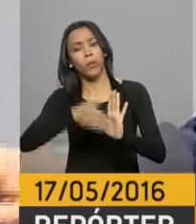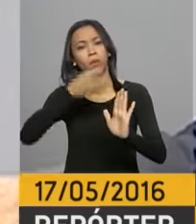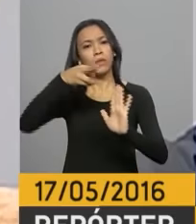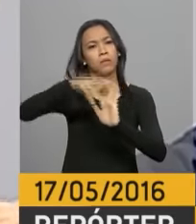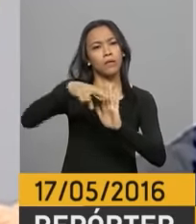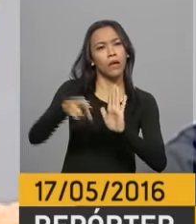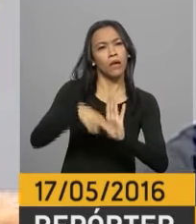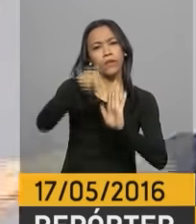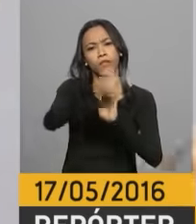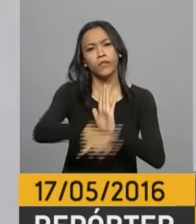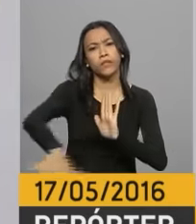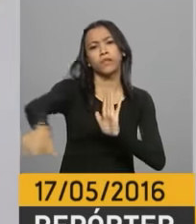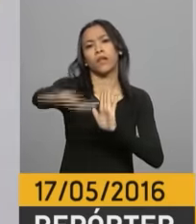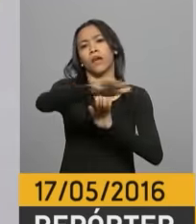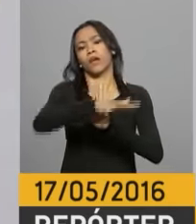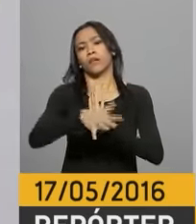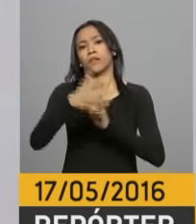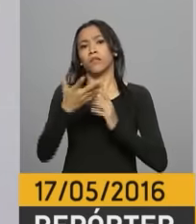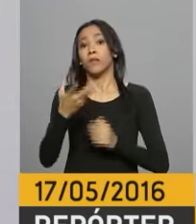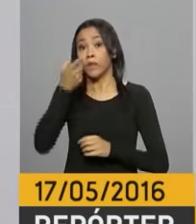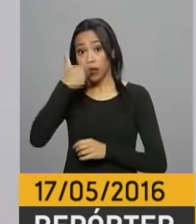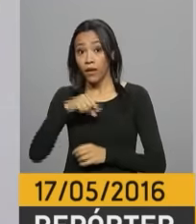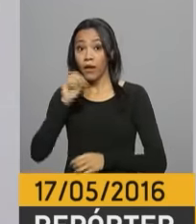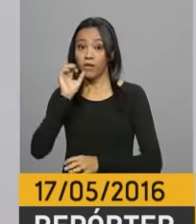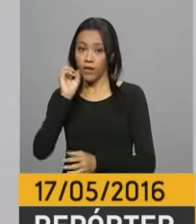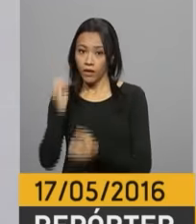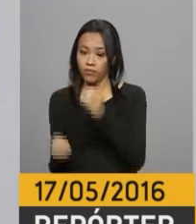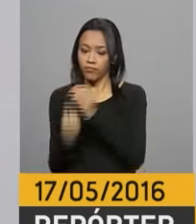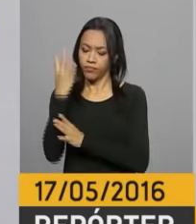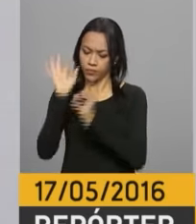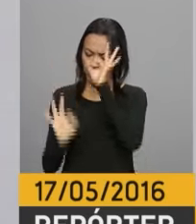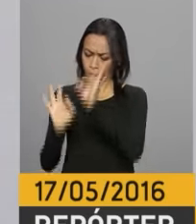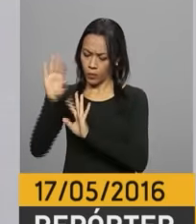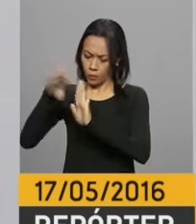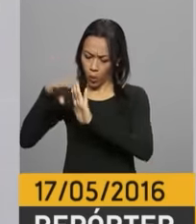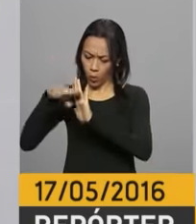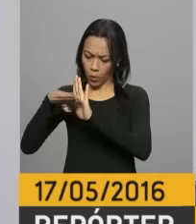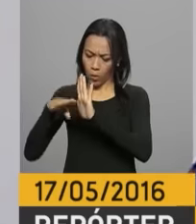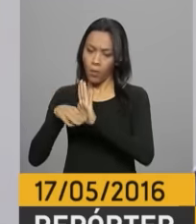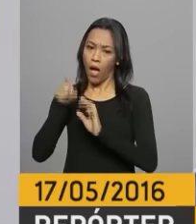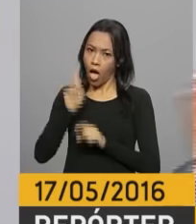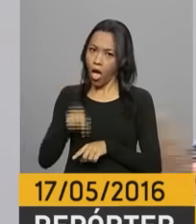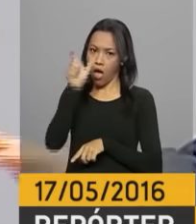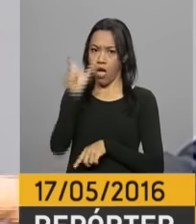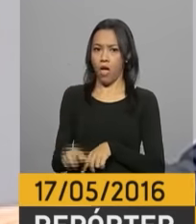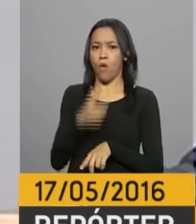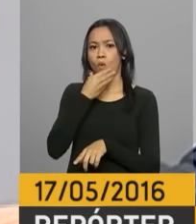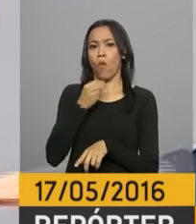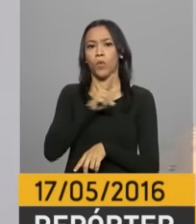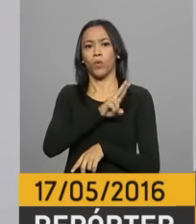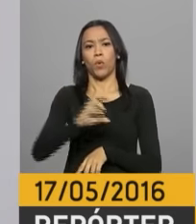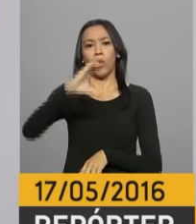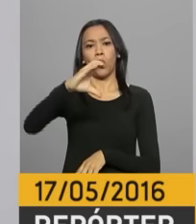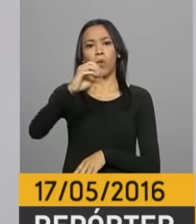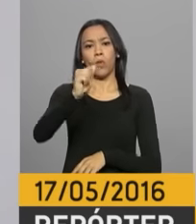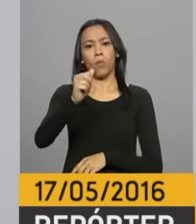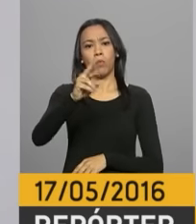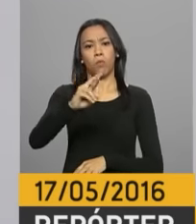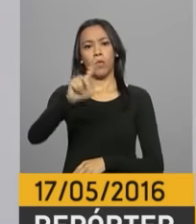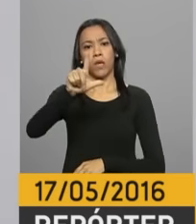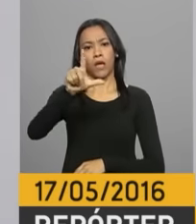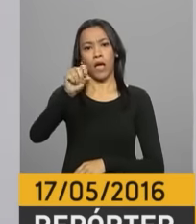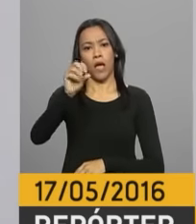medidas gerais. O formulador da política, portanto, é o Carlos Hamilton. Deixando claro, então, essa é a Secretaria de